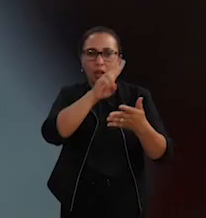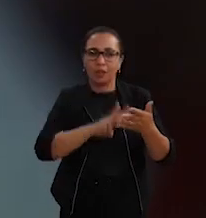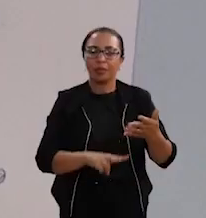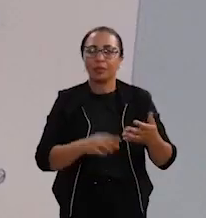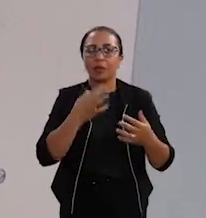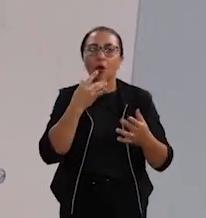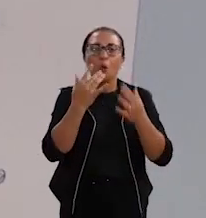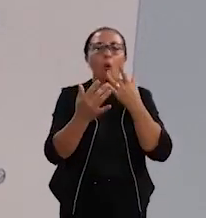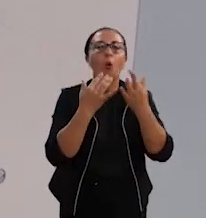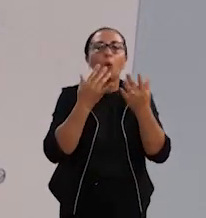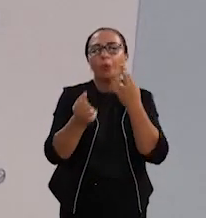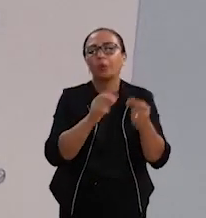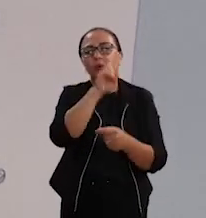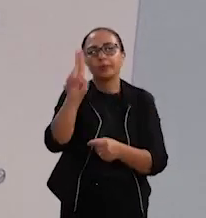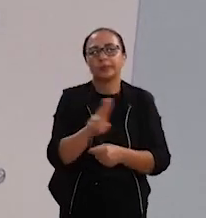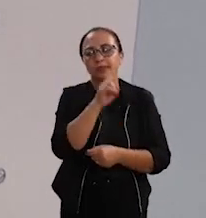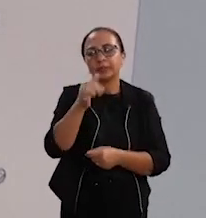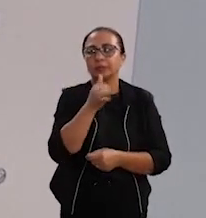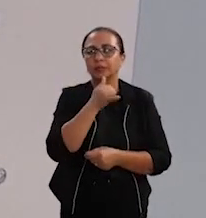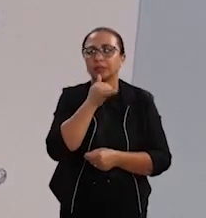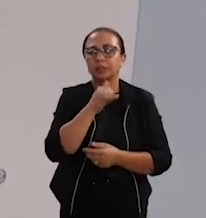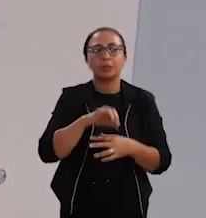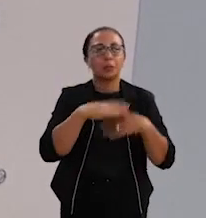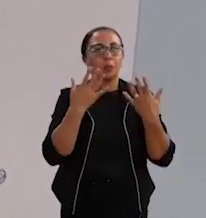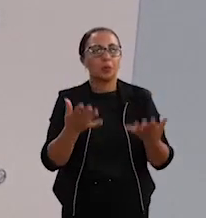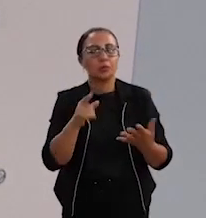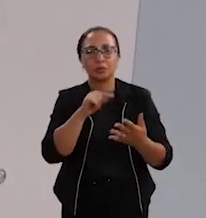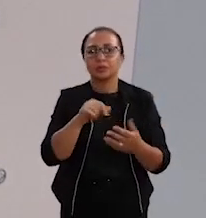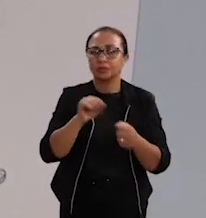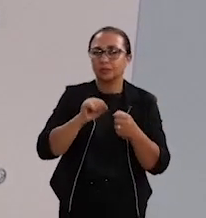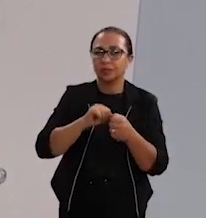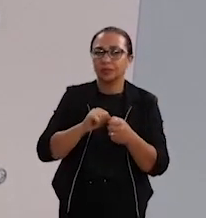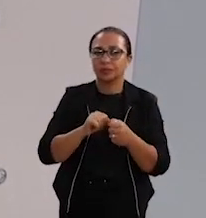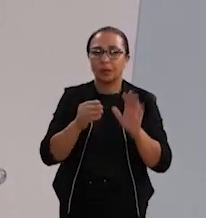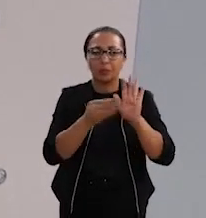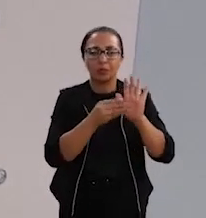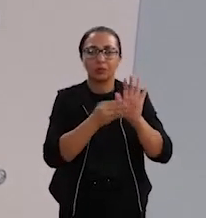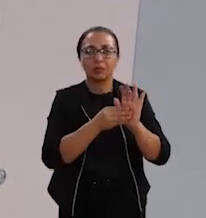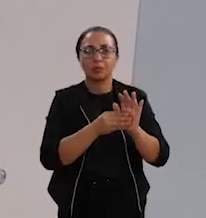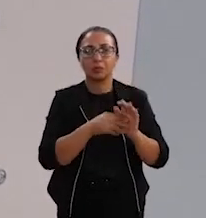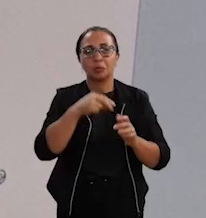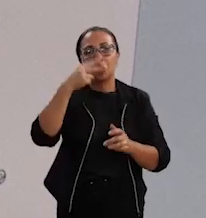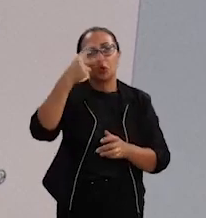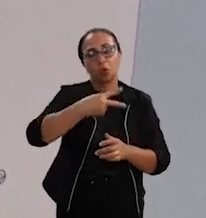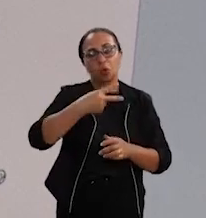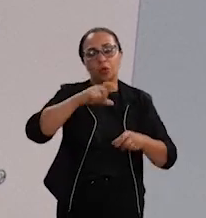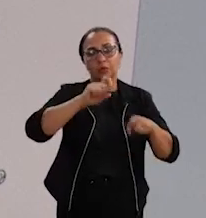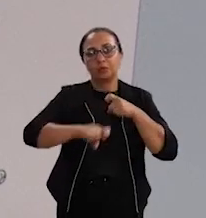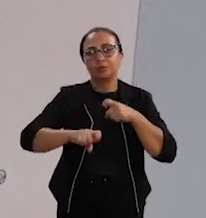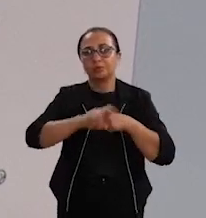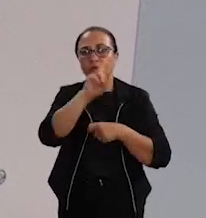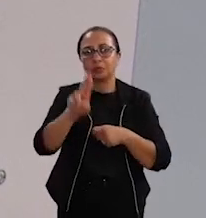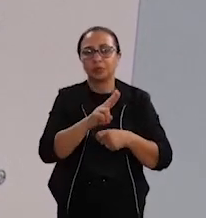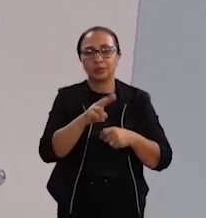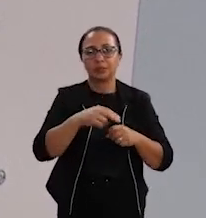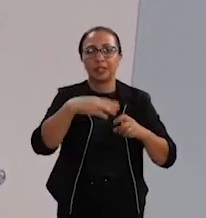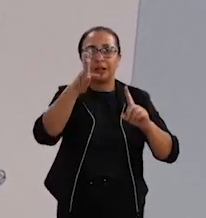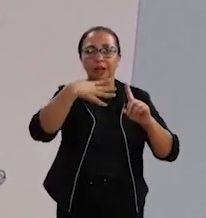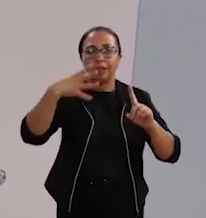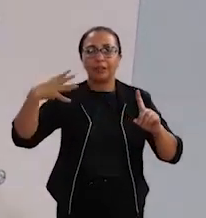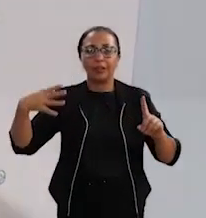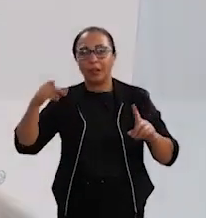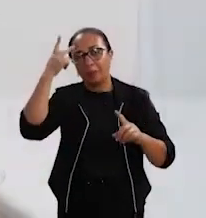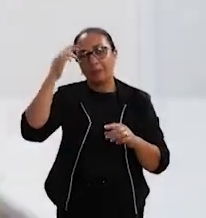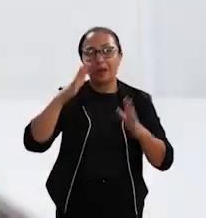viu, por exemplo, muitas cores sendo utilizadas. Um exemplo era quando você fazia uma postagem sobre a bissexualidade, você utilizava as cores